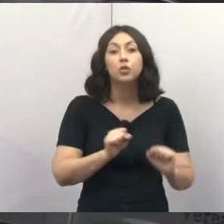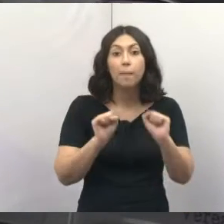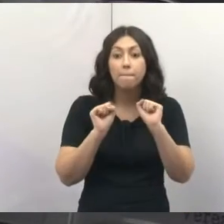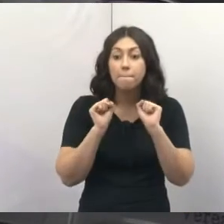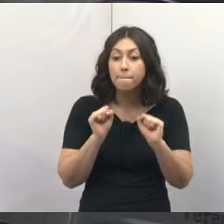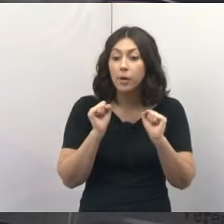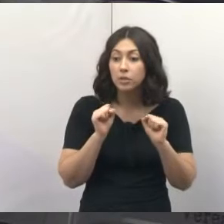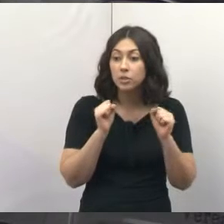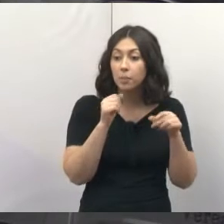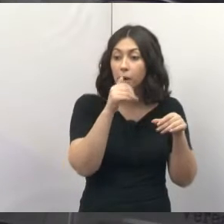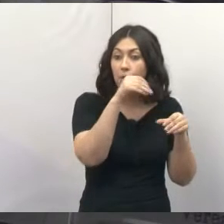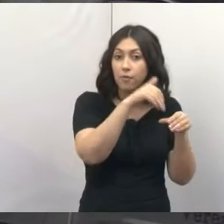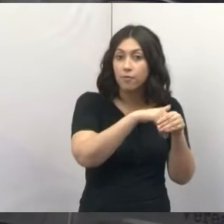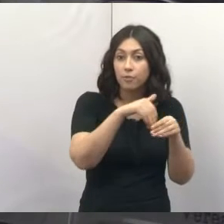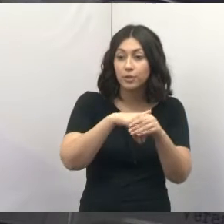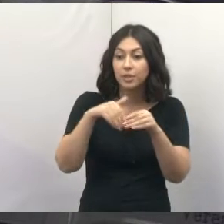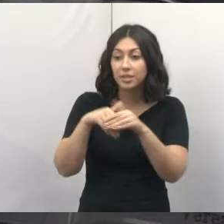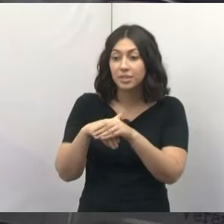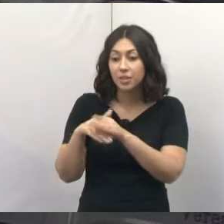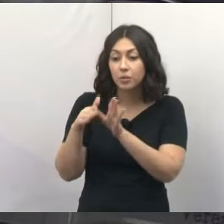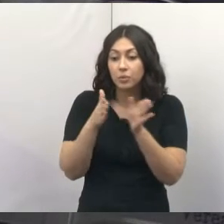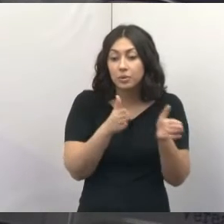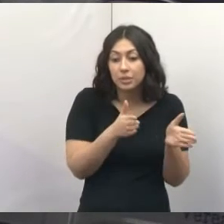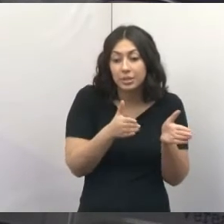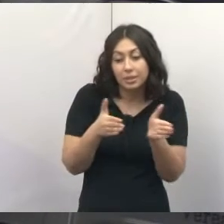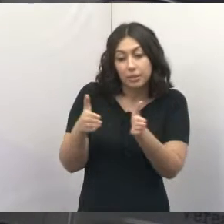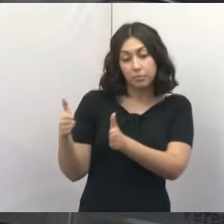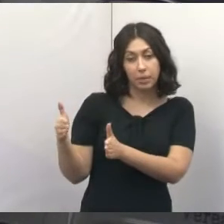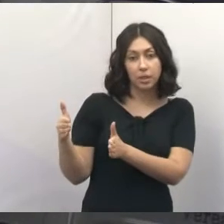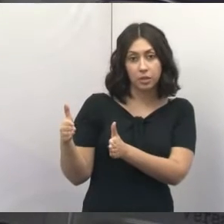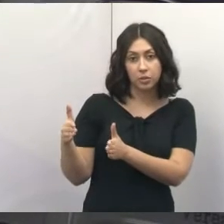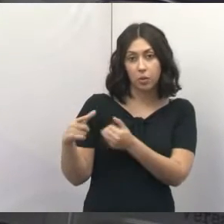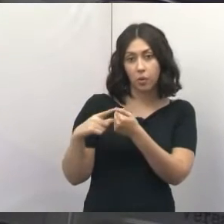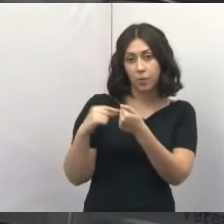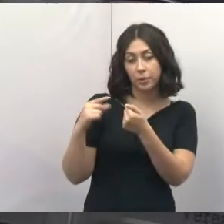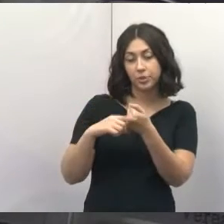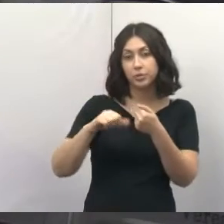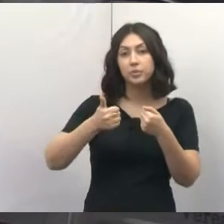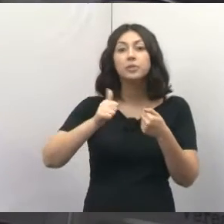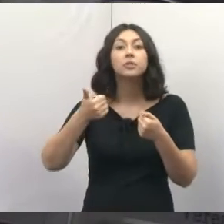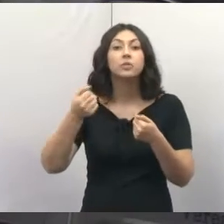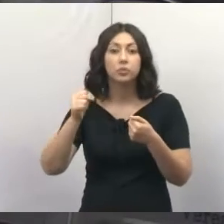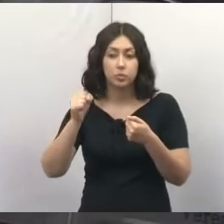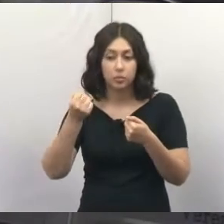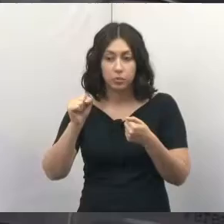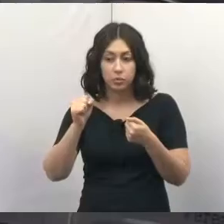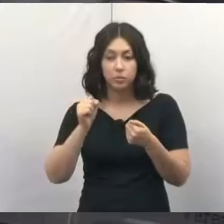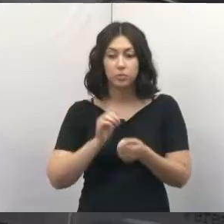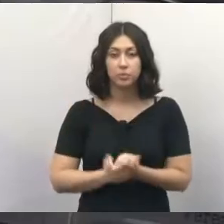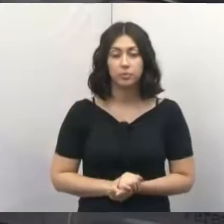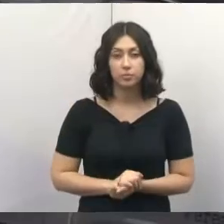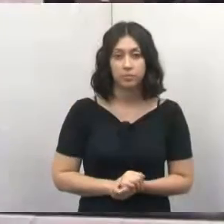fazer uma votação de destaque em separado com relação ao artigo 118.